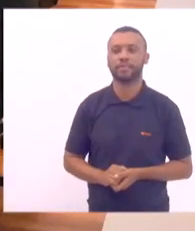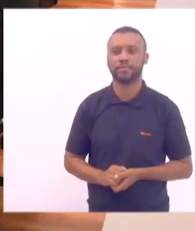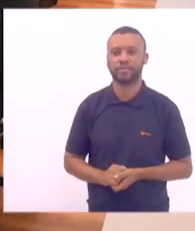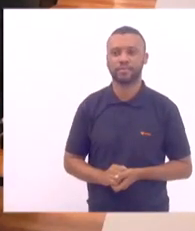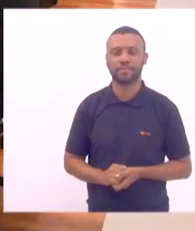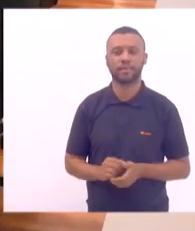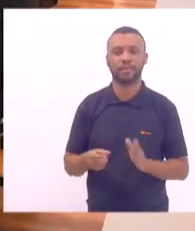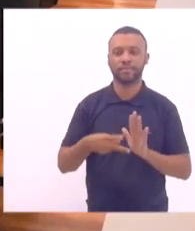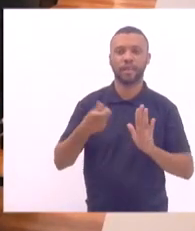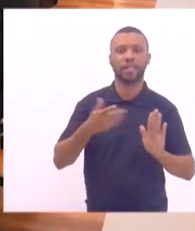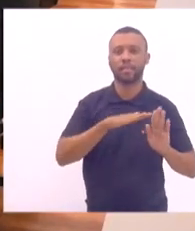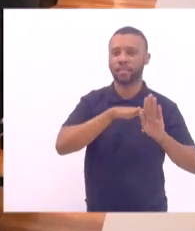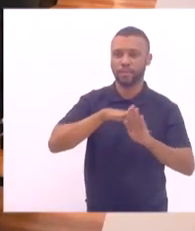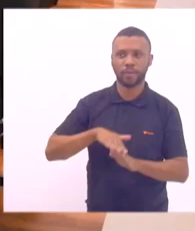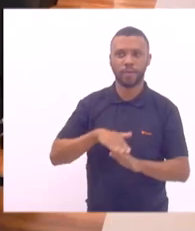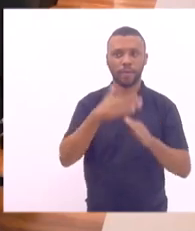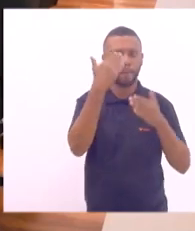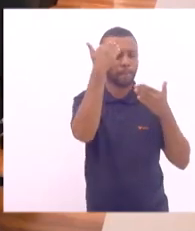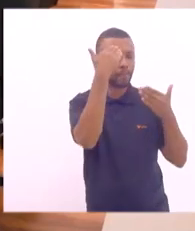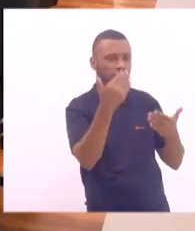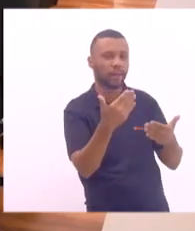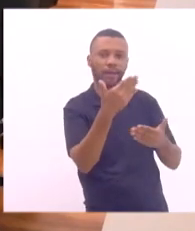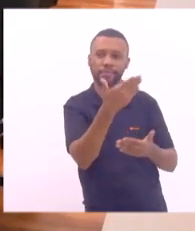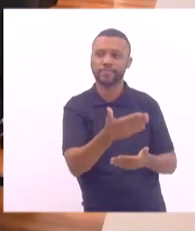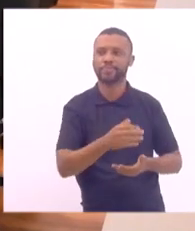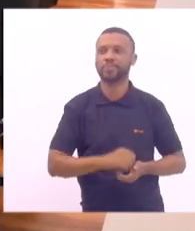Derrubada. Muito obrigada, senhor.